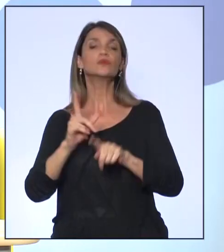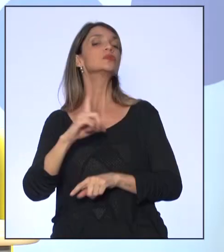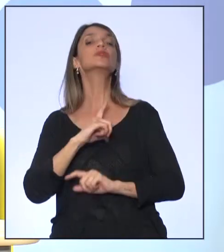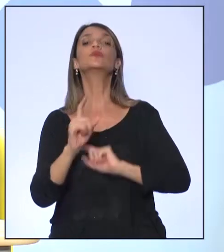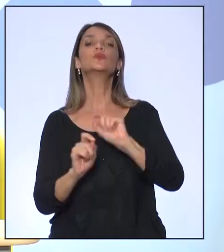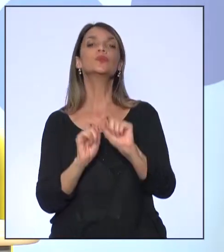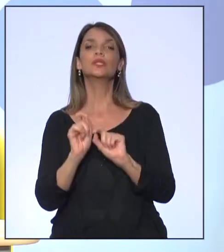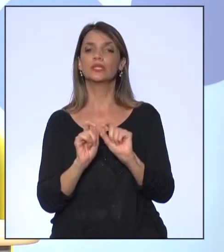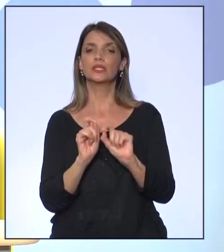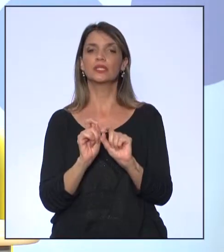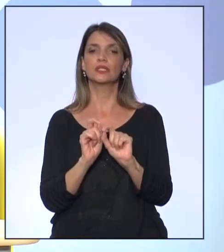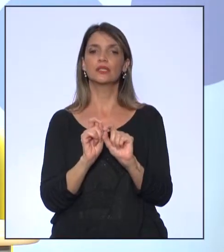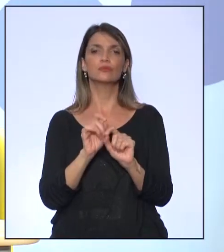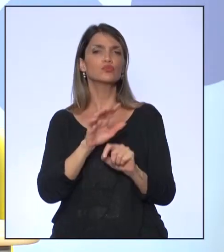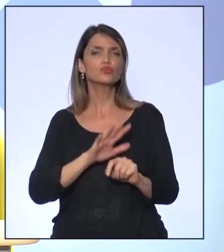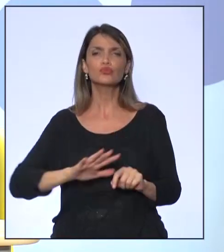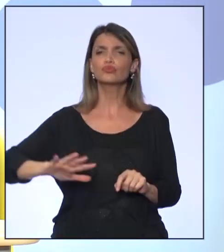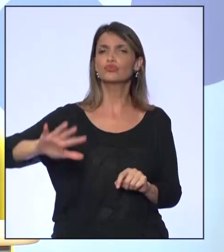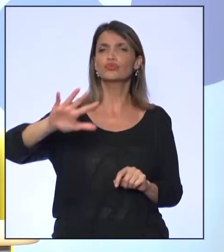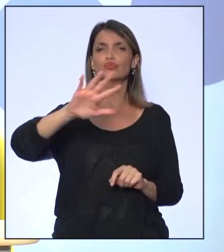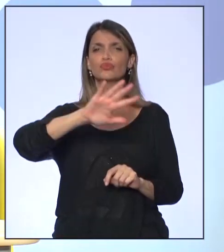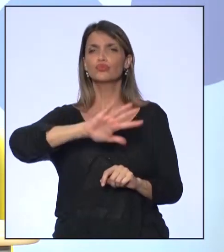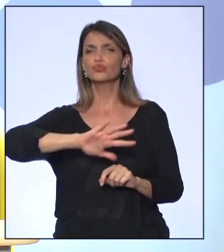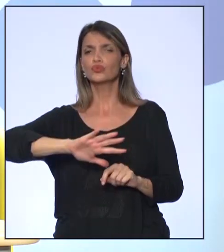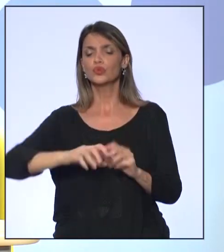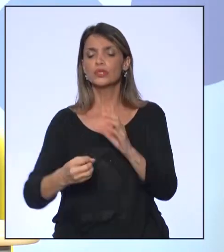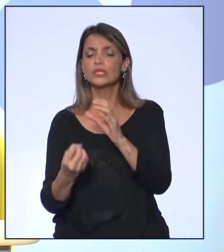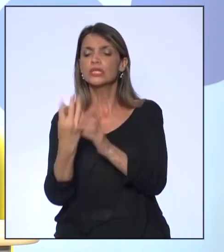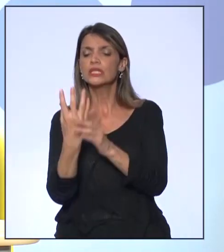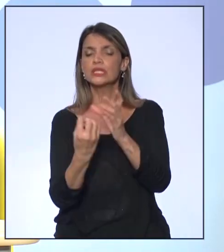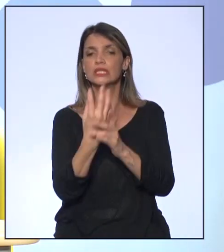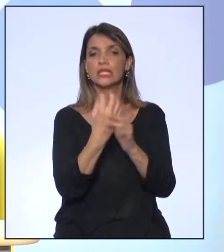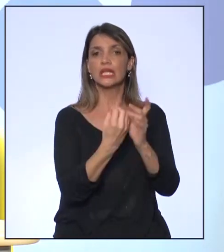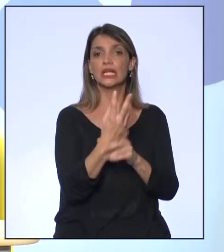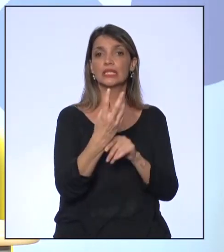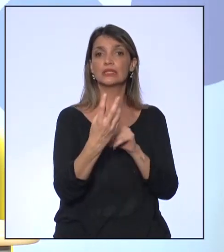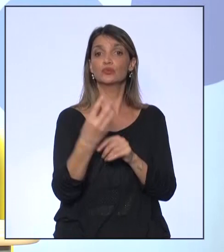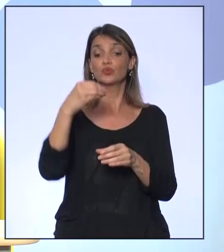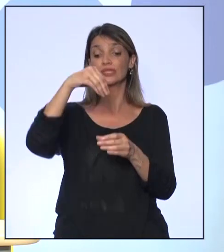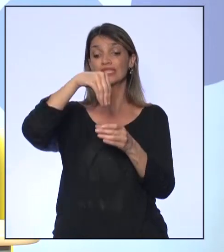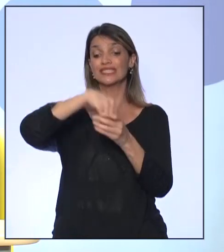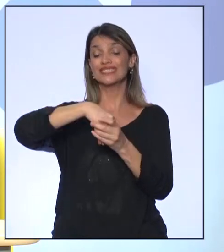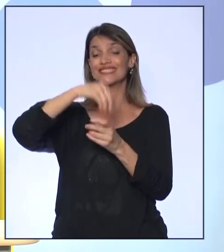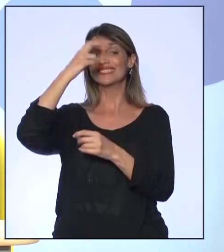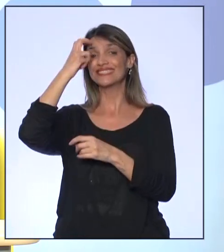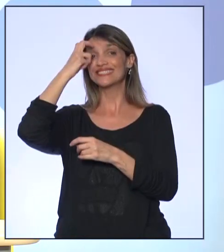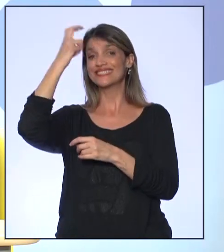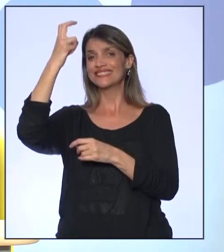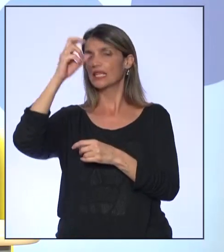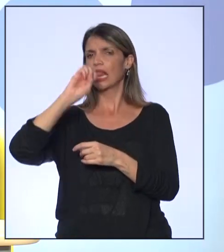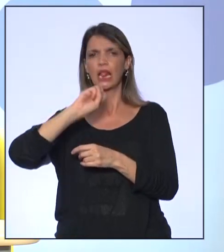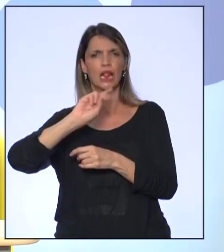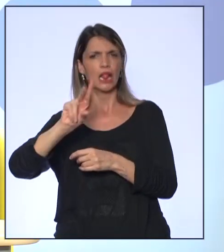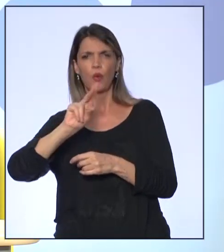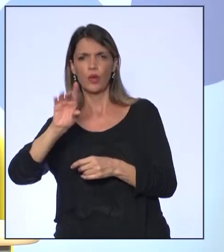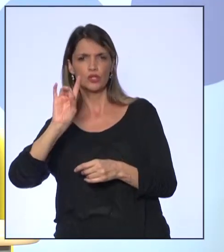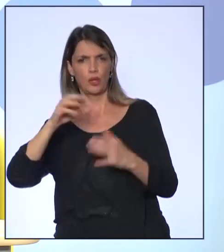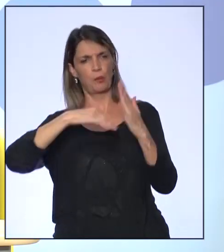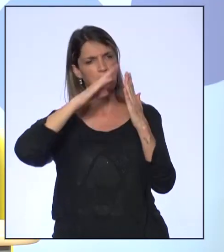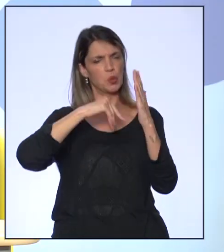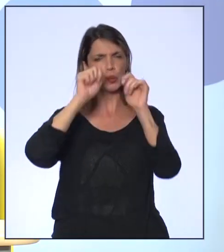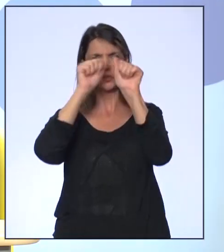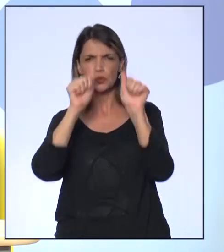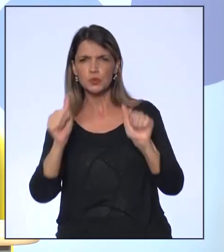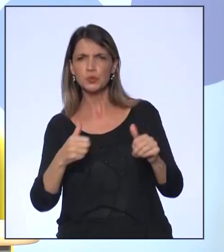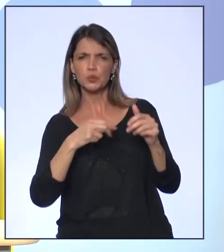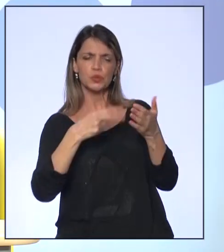aí tudo que foi culturalmente produzido. Ou seja, né, não somente a pintura, a escultura, o